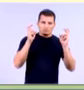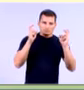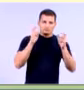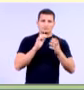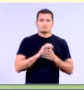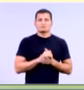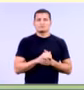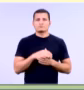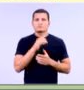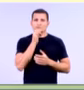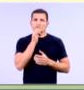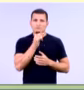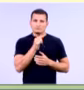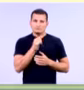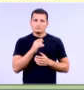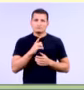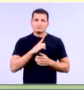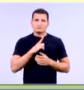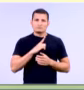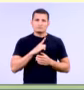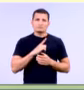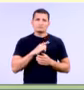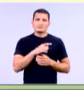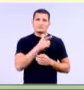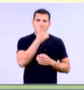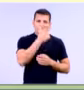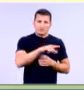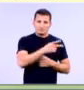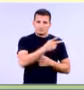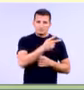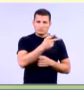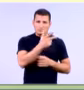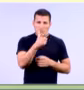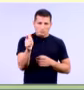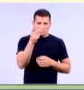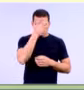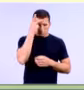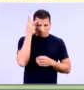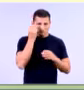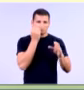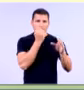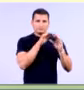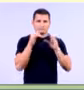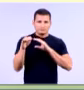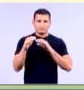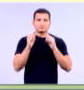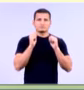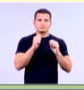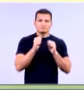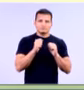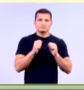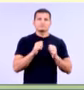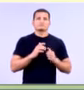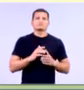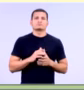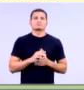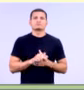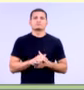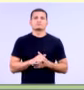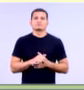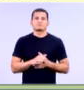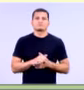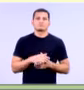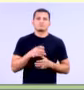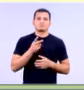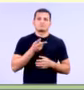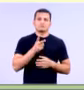se houver cópia para mais alguém, para deixar essa mensagem circular para mais pessoas. E a gente